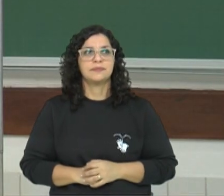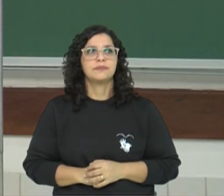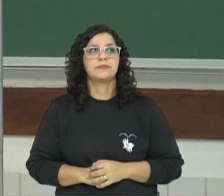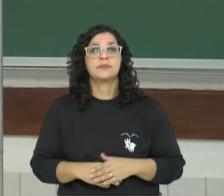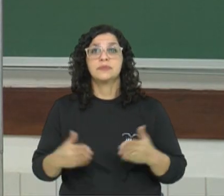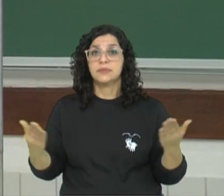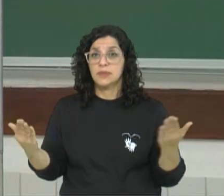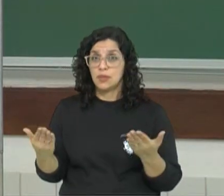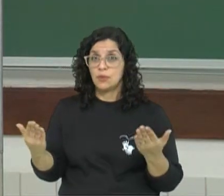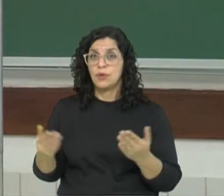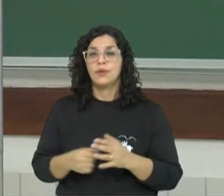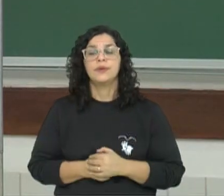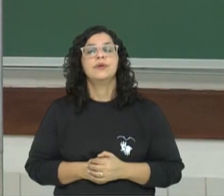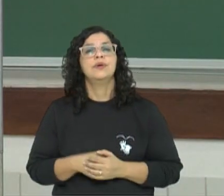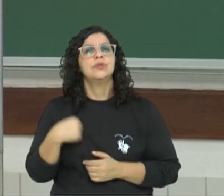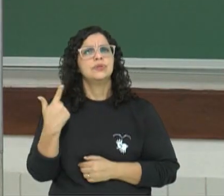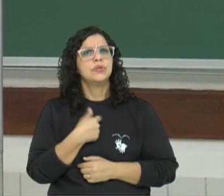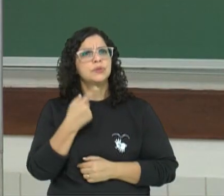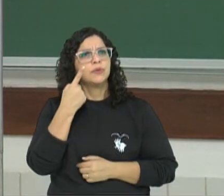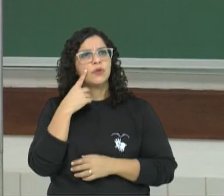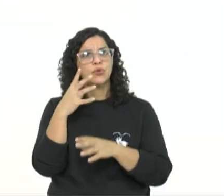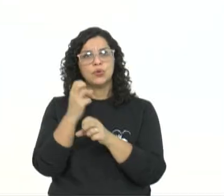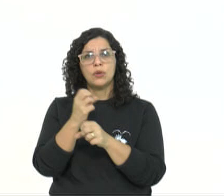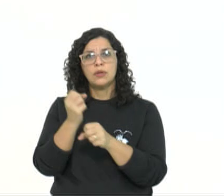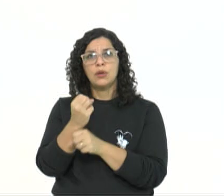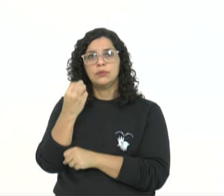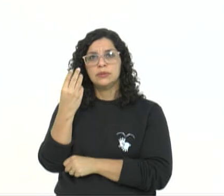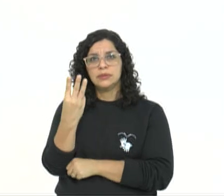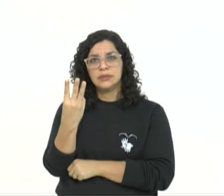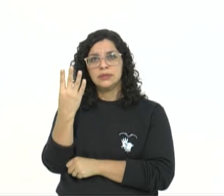questão. Certo? Então, total